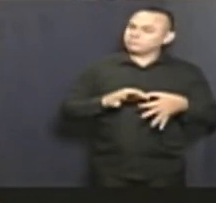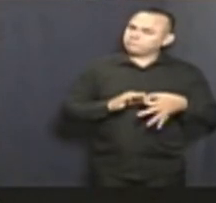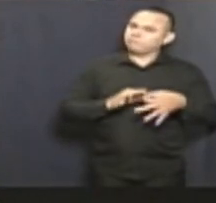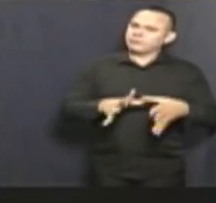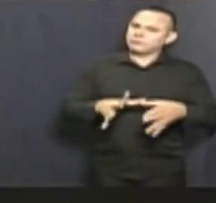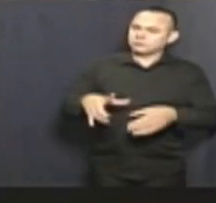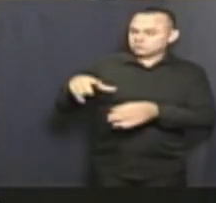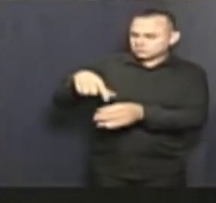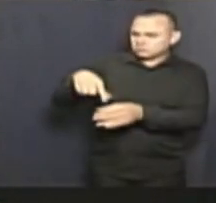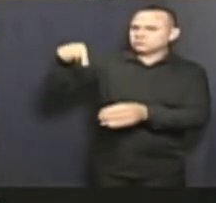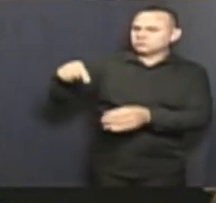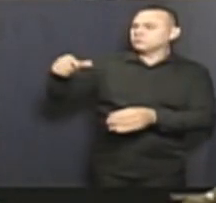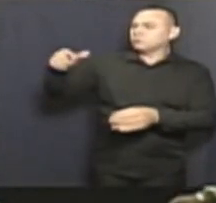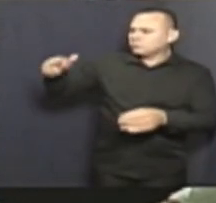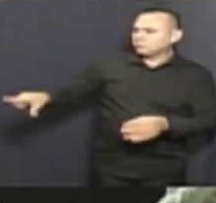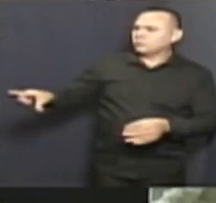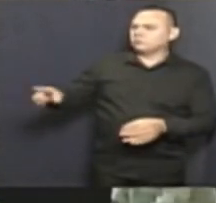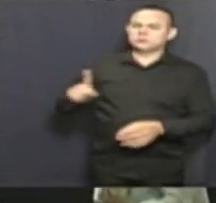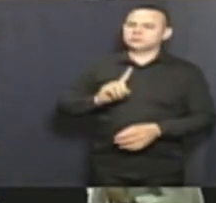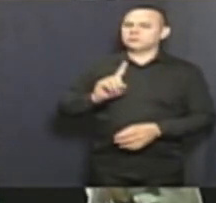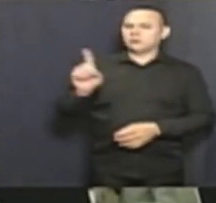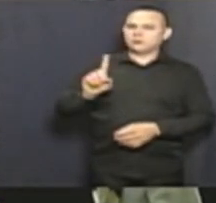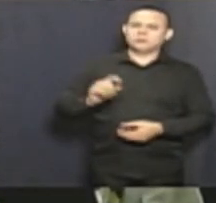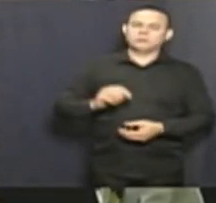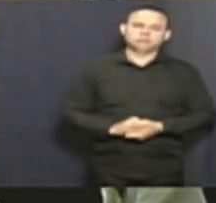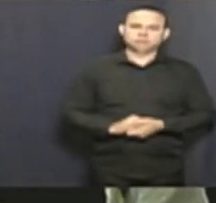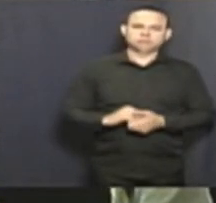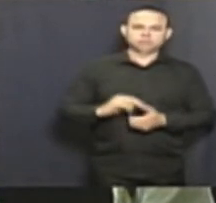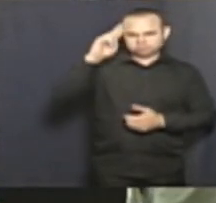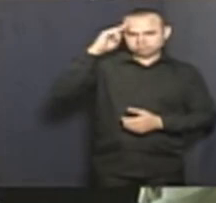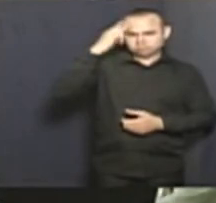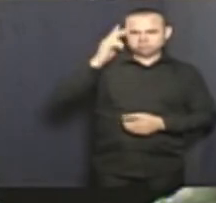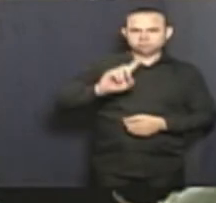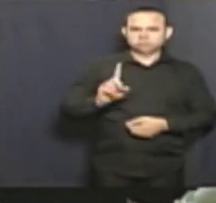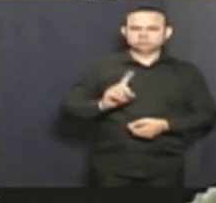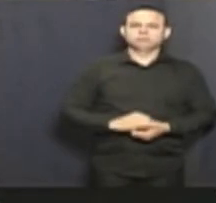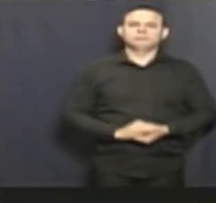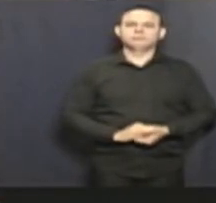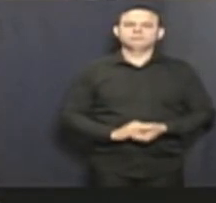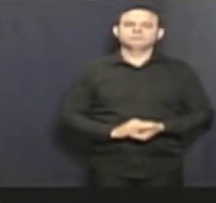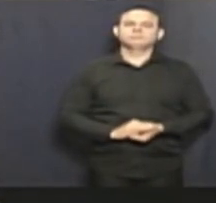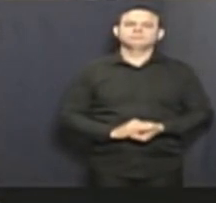apenas o candidato escolha para quem a pergunta mas o comentário continua sendo sorteado